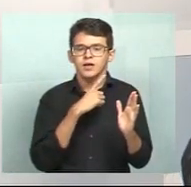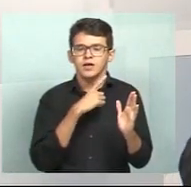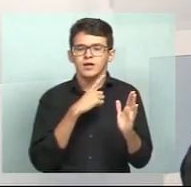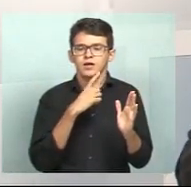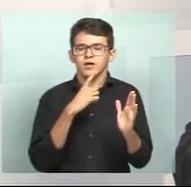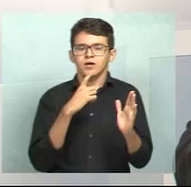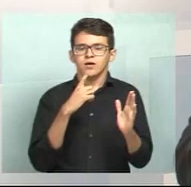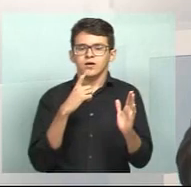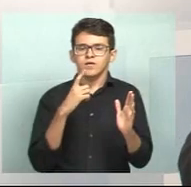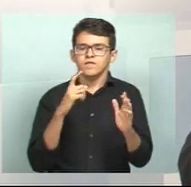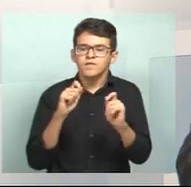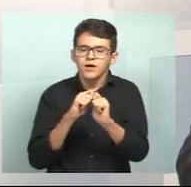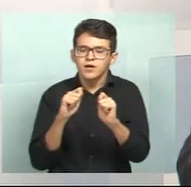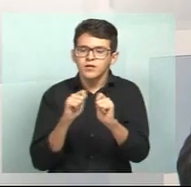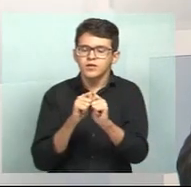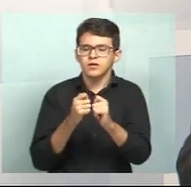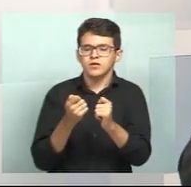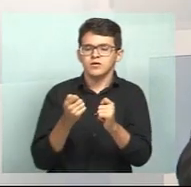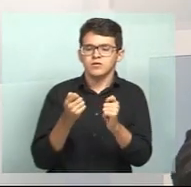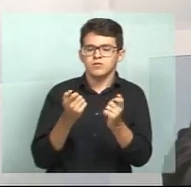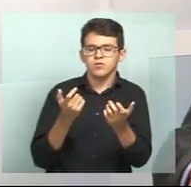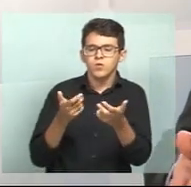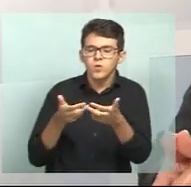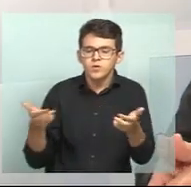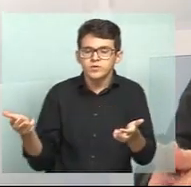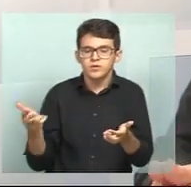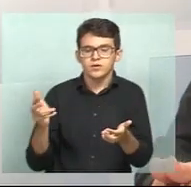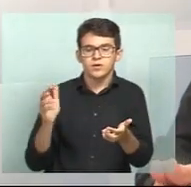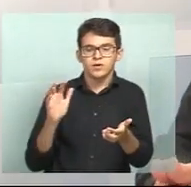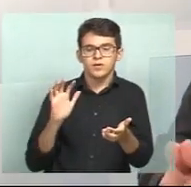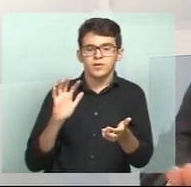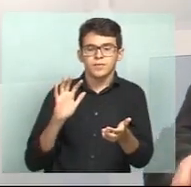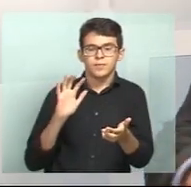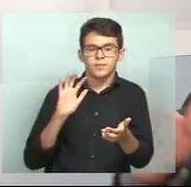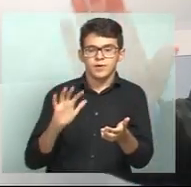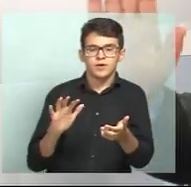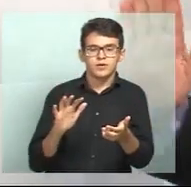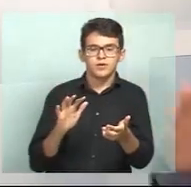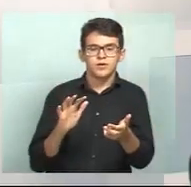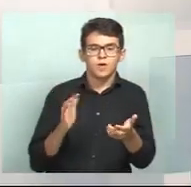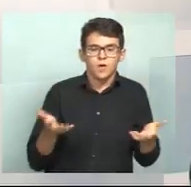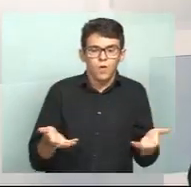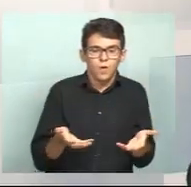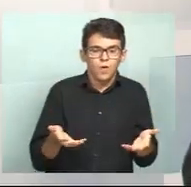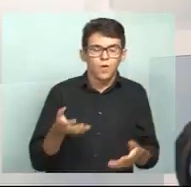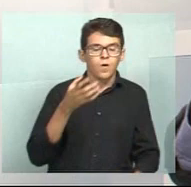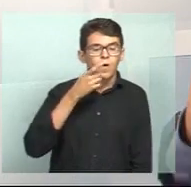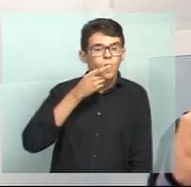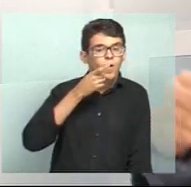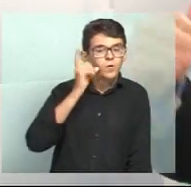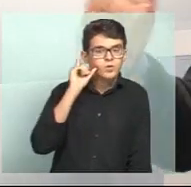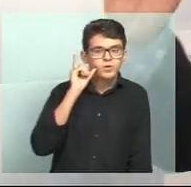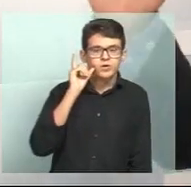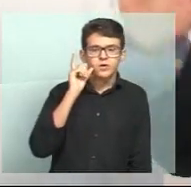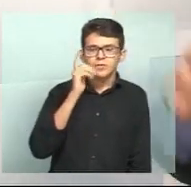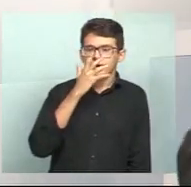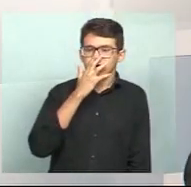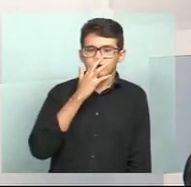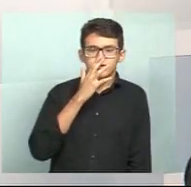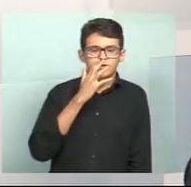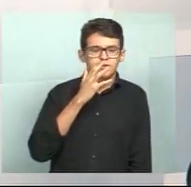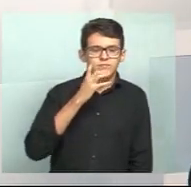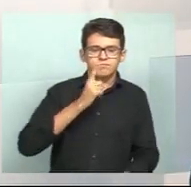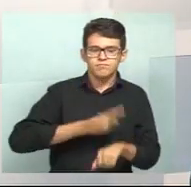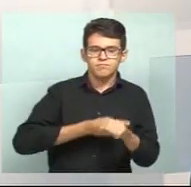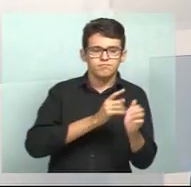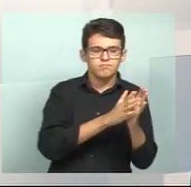Não, dia 24 de janeiro, para o mundo da política, foi um divisor d'águas. Daqui em diante, já começam